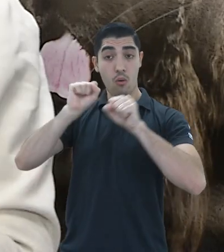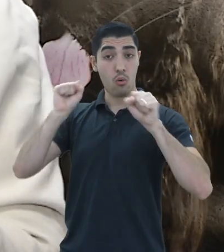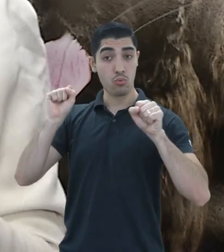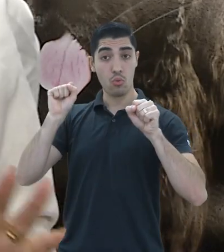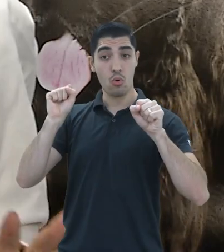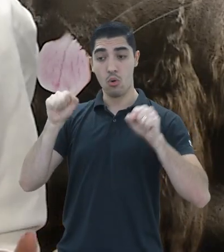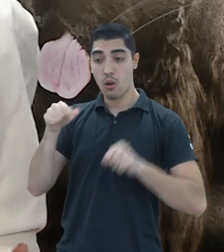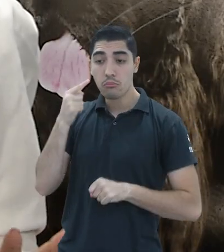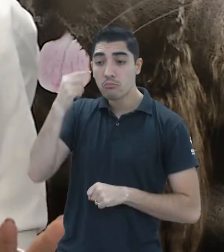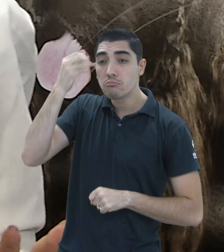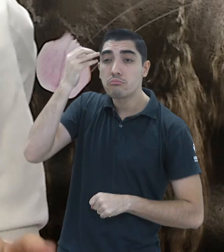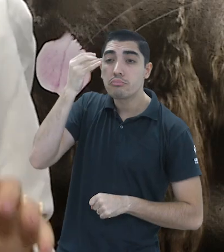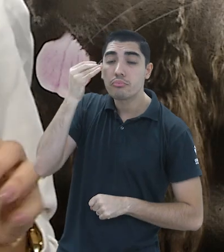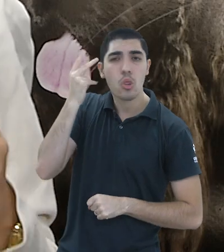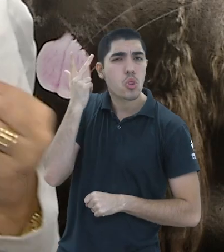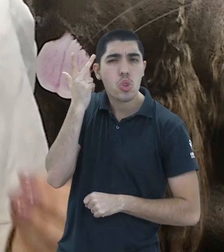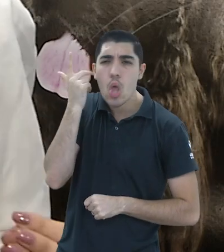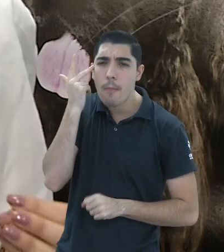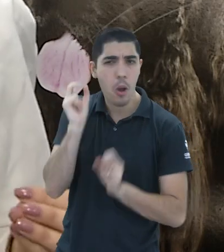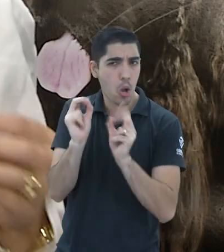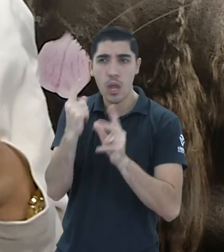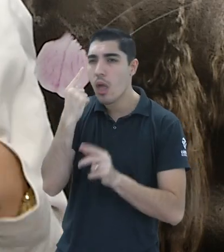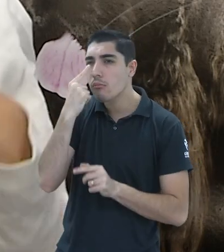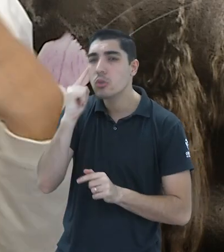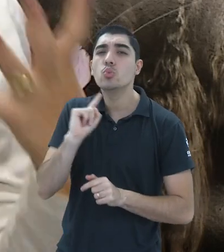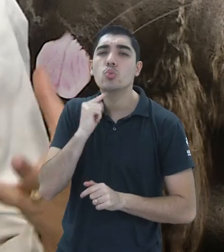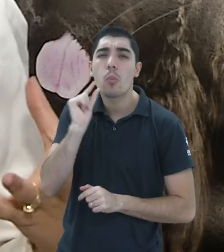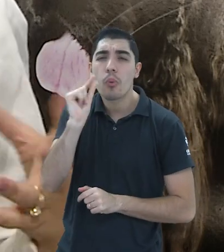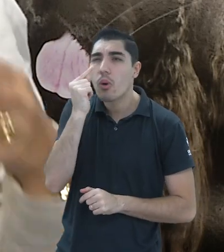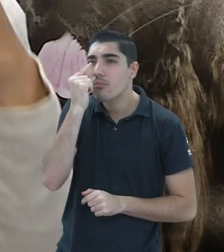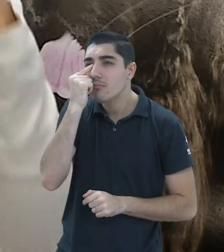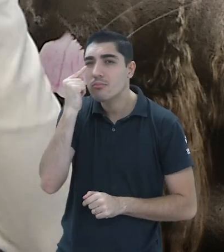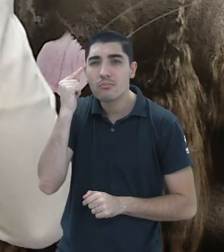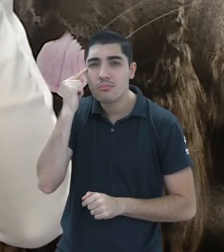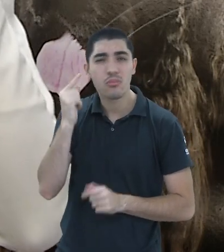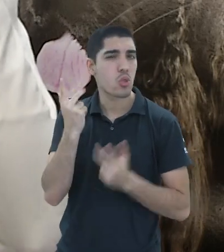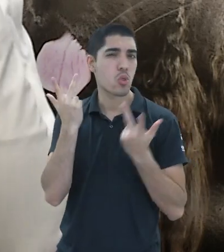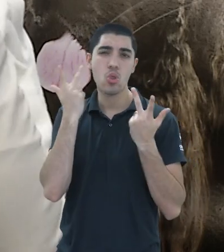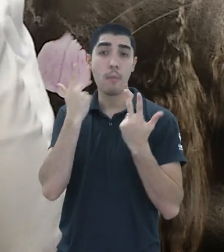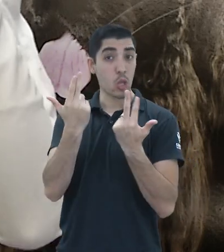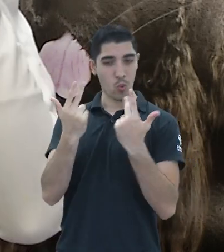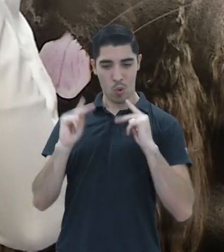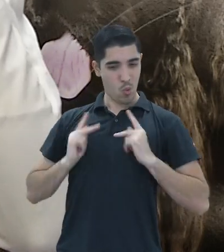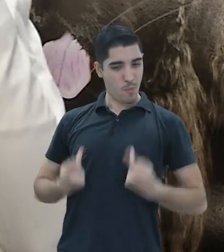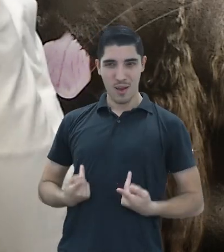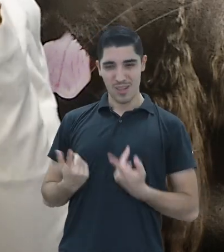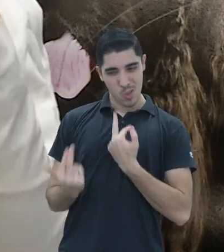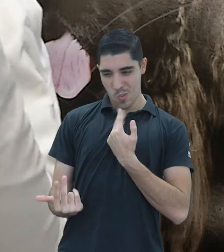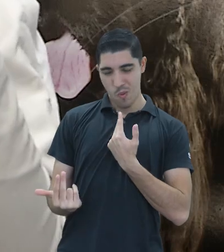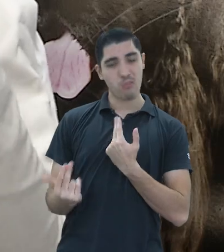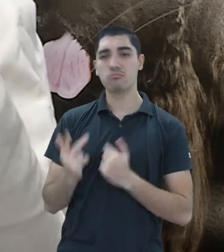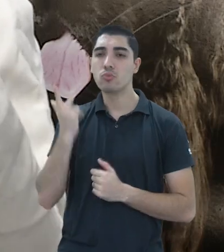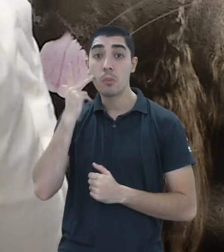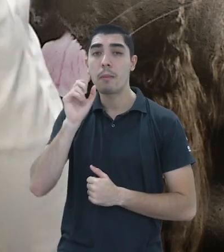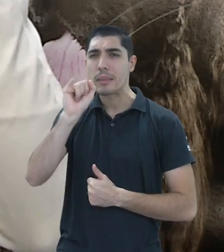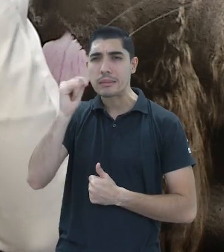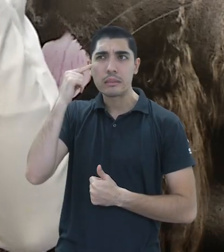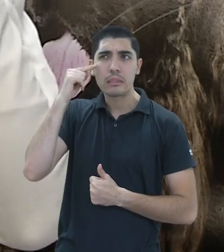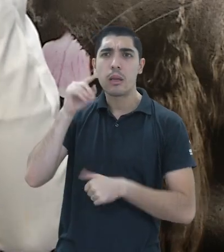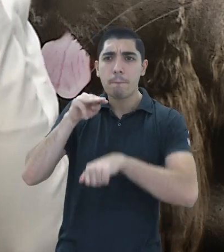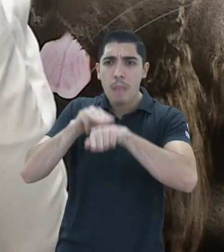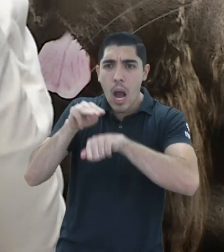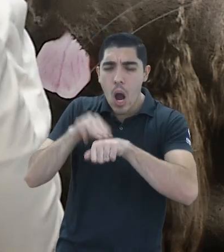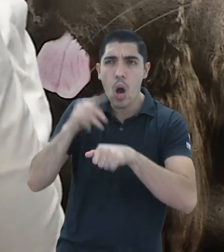nosso, extremamente normal. Tá. Mais que isso, se formou secreção, né, purulenta, ou mesmo às vezes